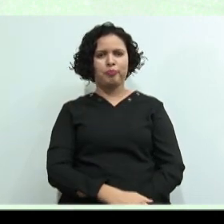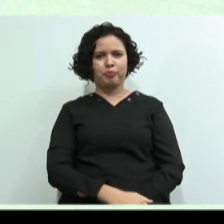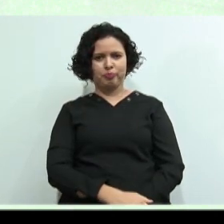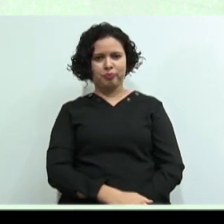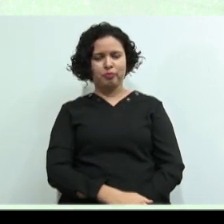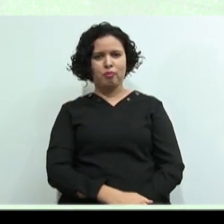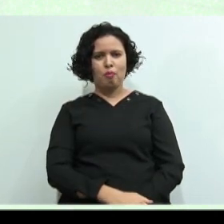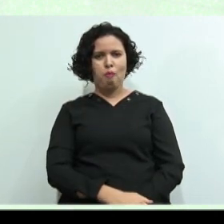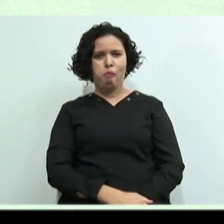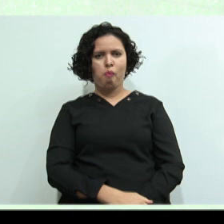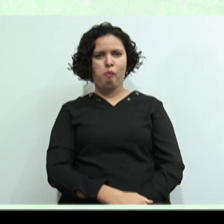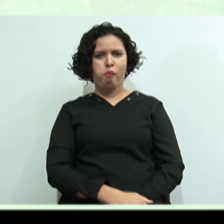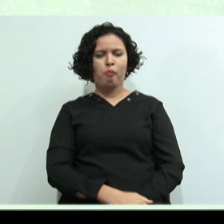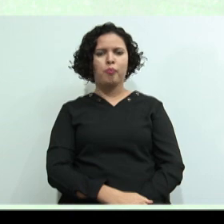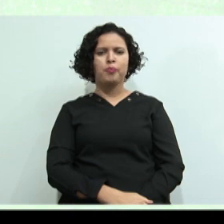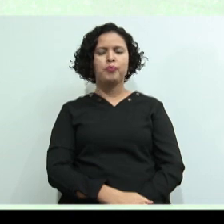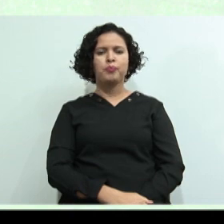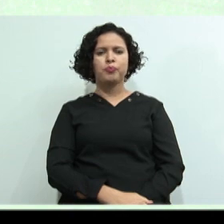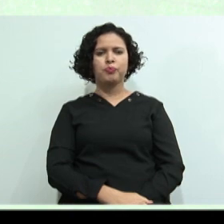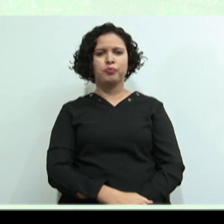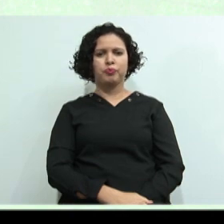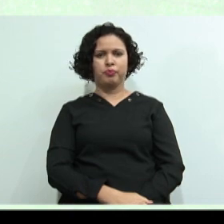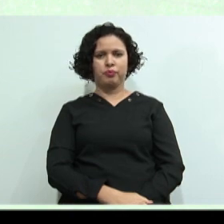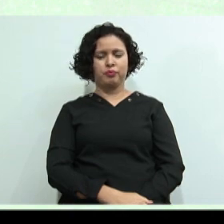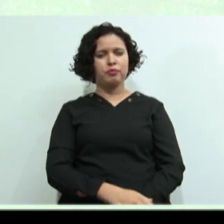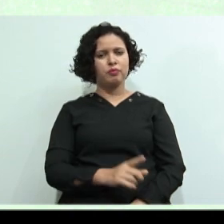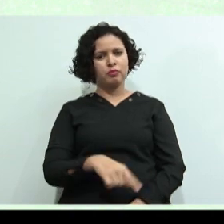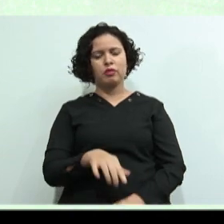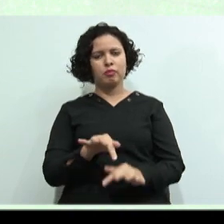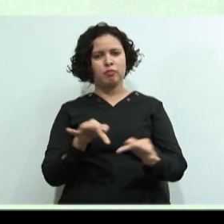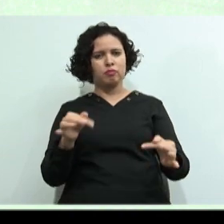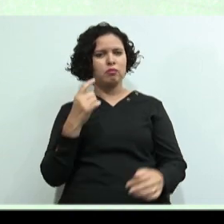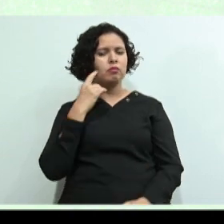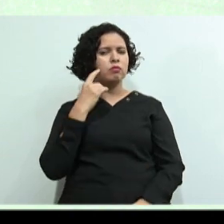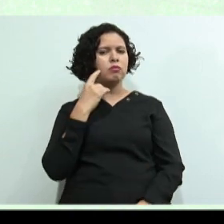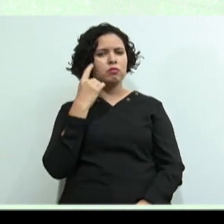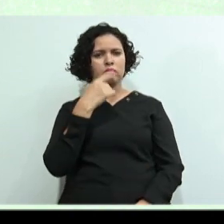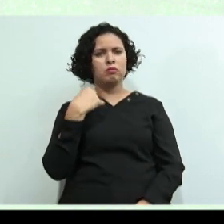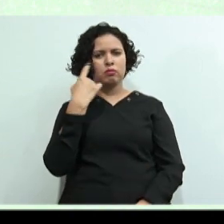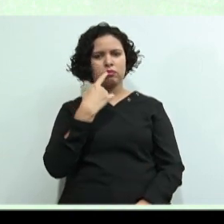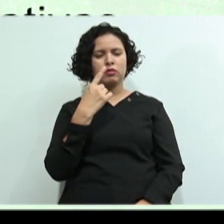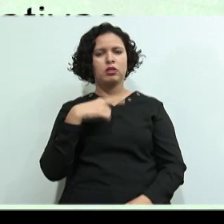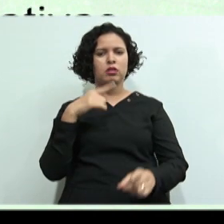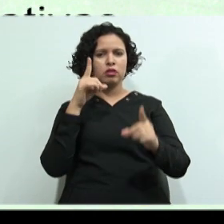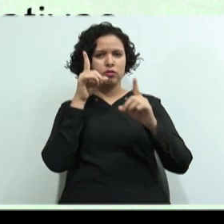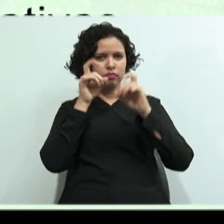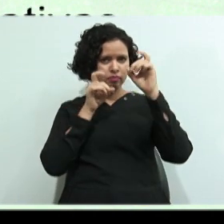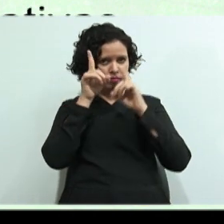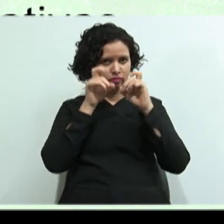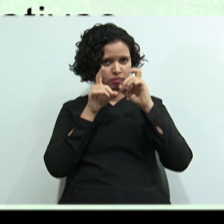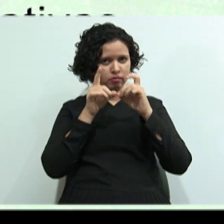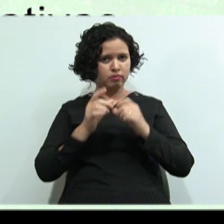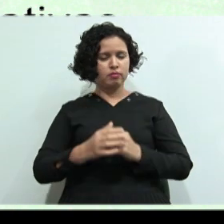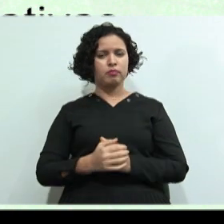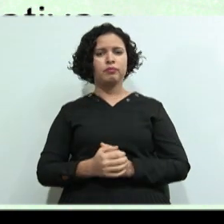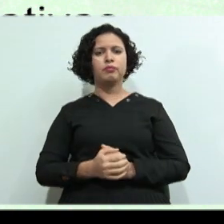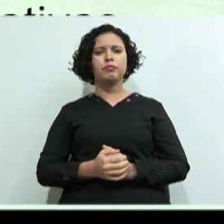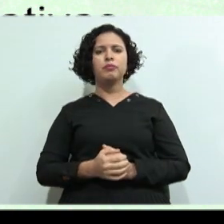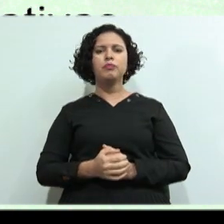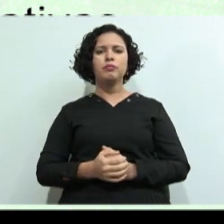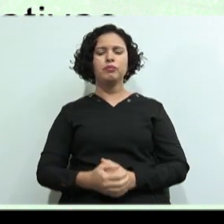ato sexual. É simplesmente feito com a bochecha e é usado a expressão facial.